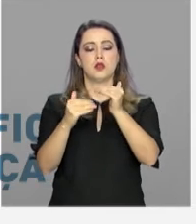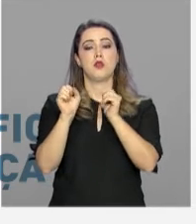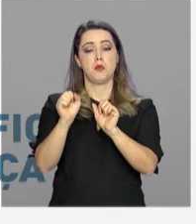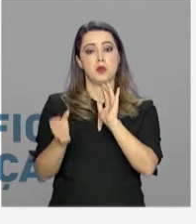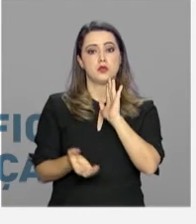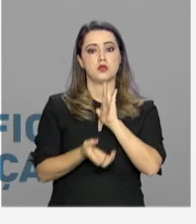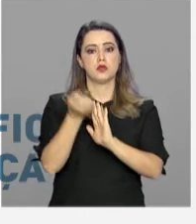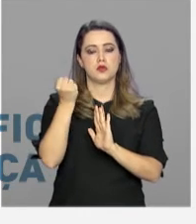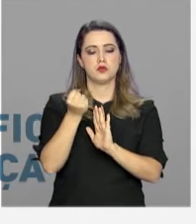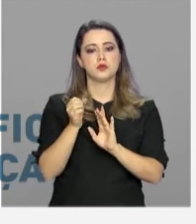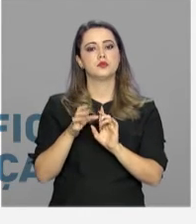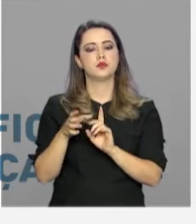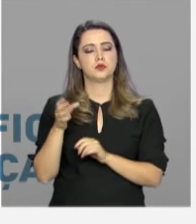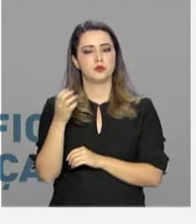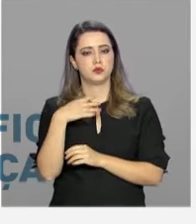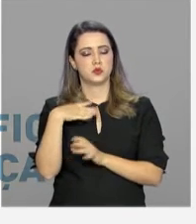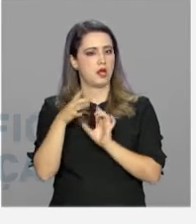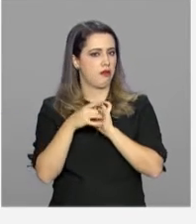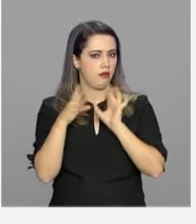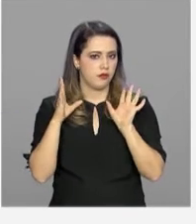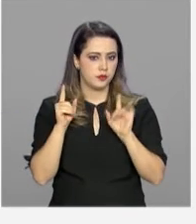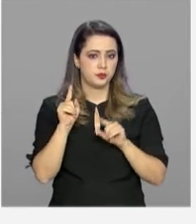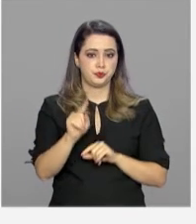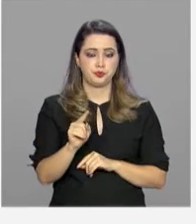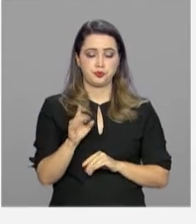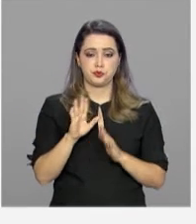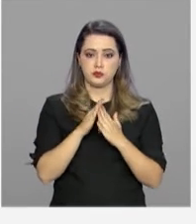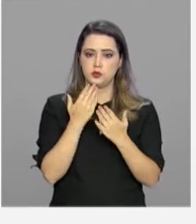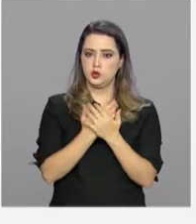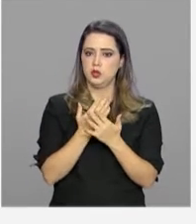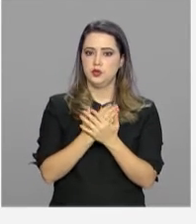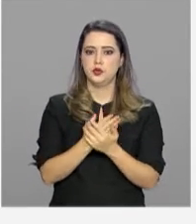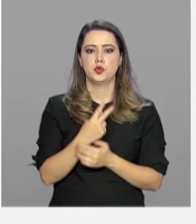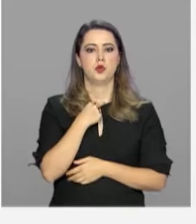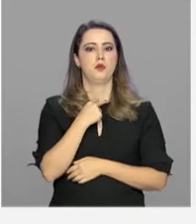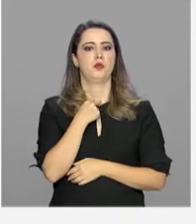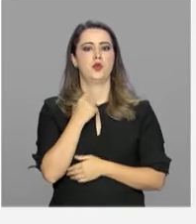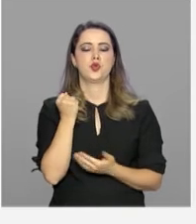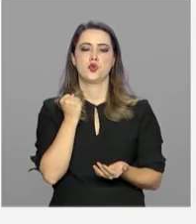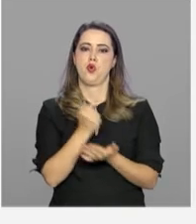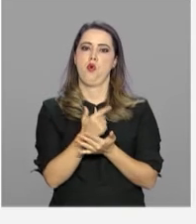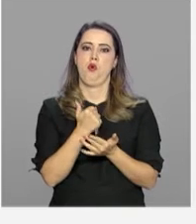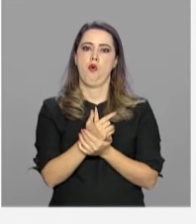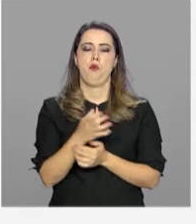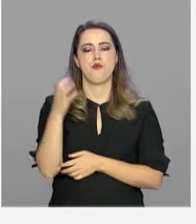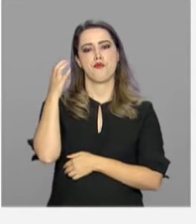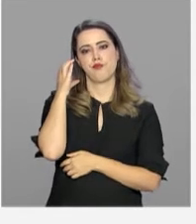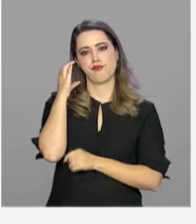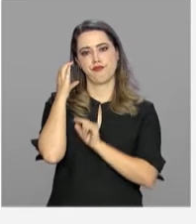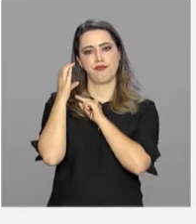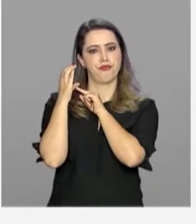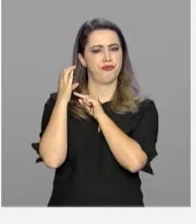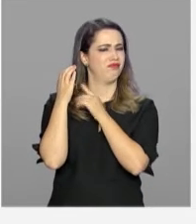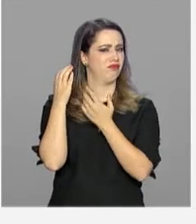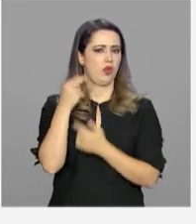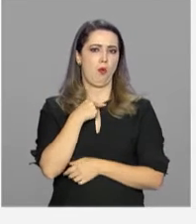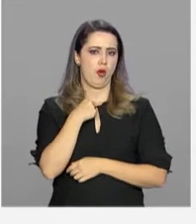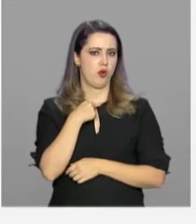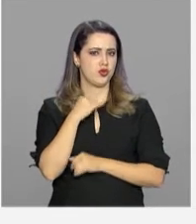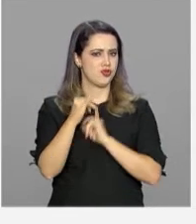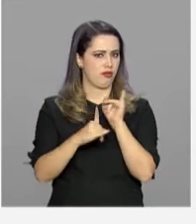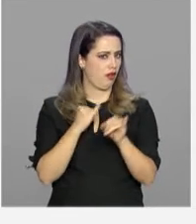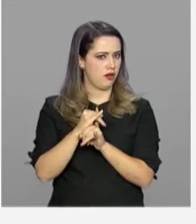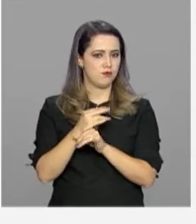resgatados automaticamente as escolas não podem usar o cartão para fazer compras por telefone na